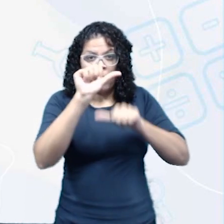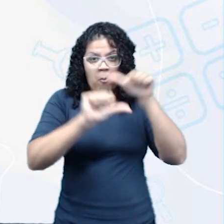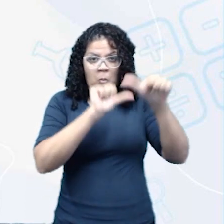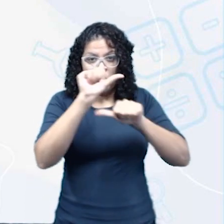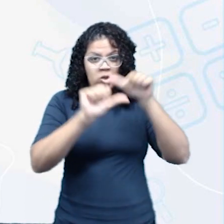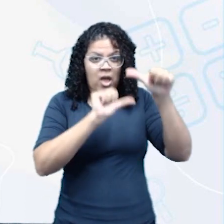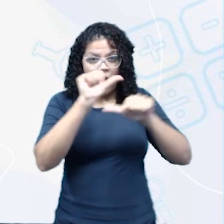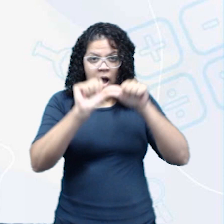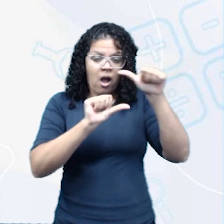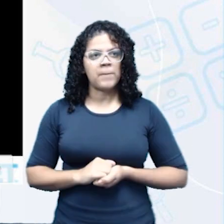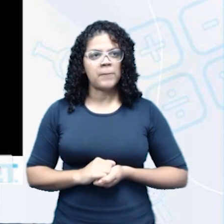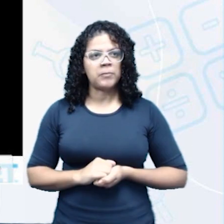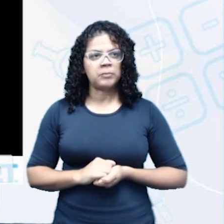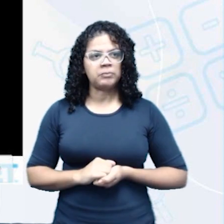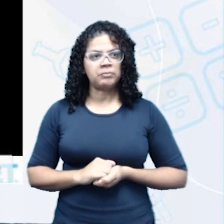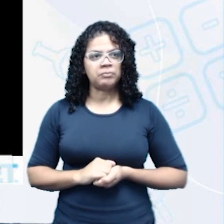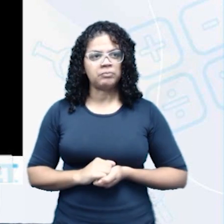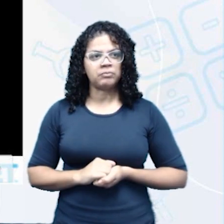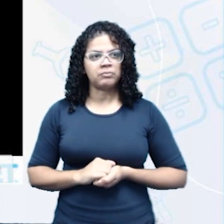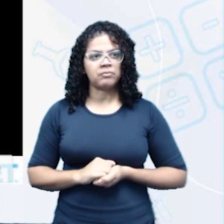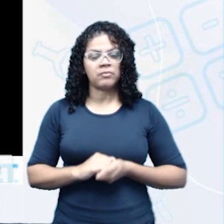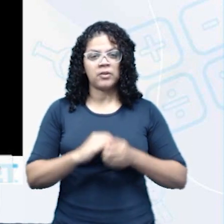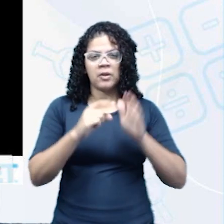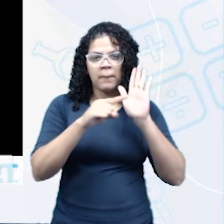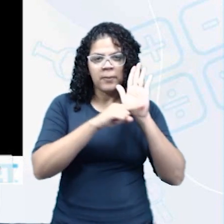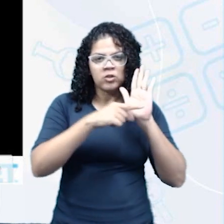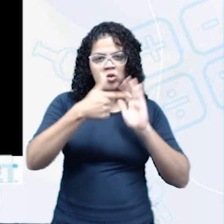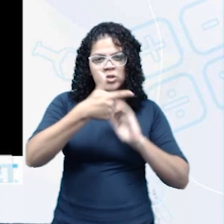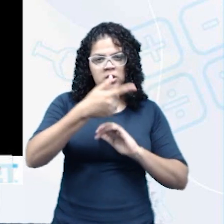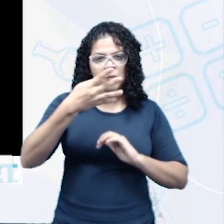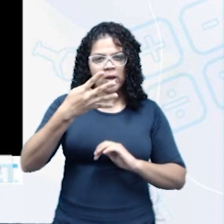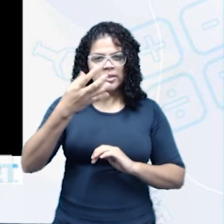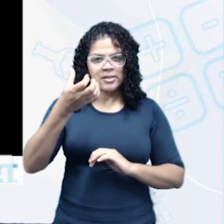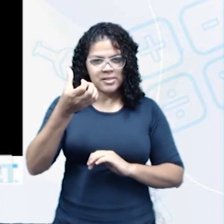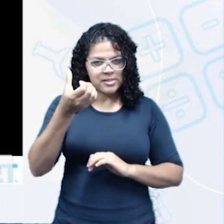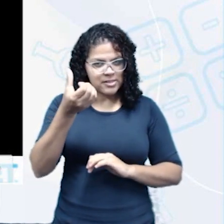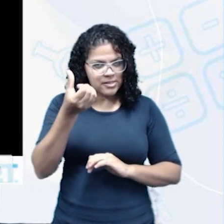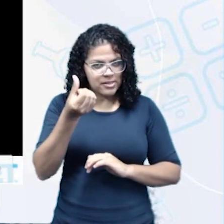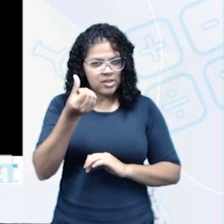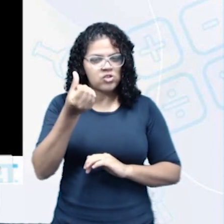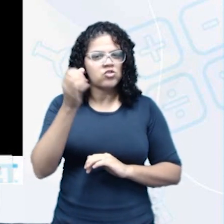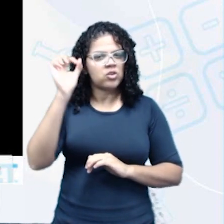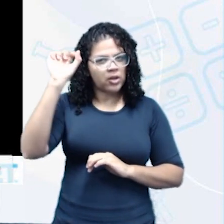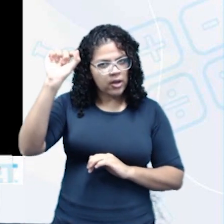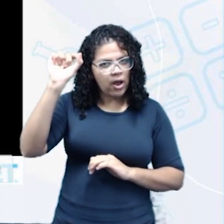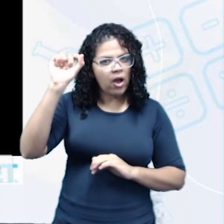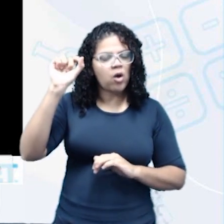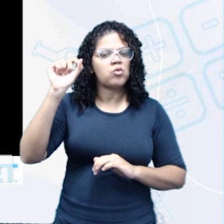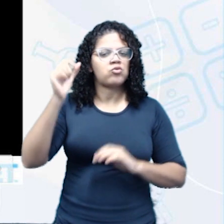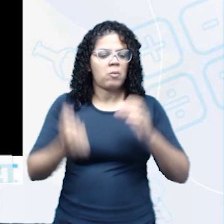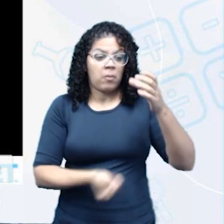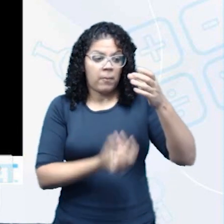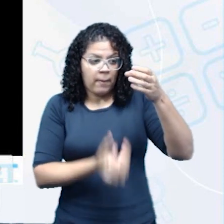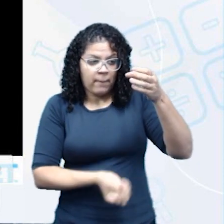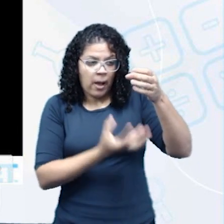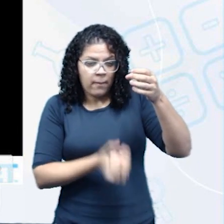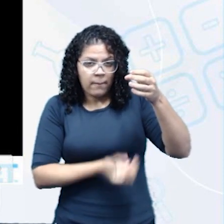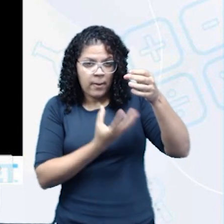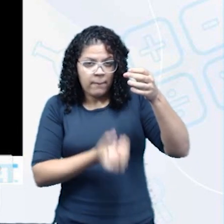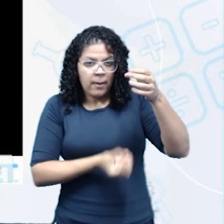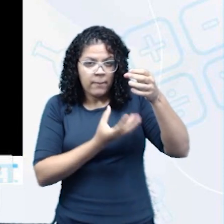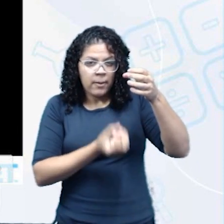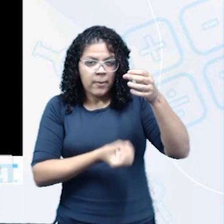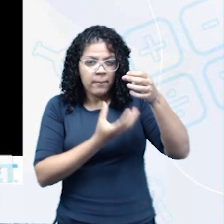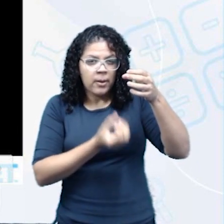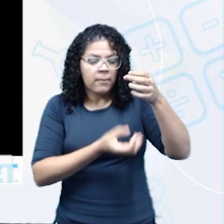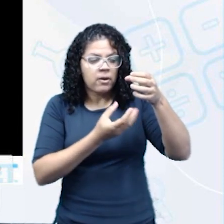físico, certo? Menos 246 graus negativos. E quando ele começa a ser aquecido, ele vai passar do estado